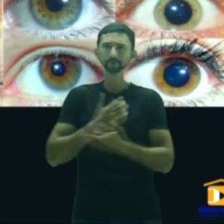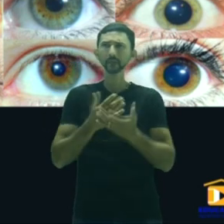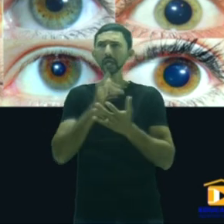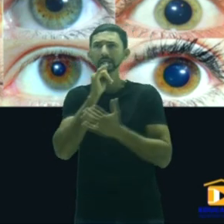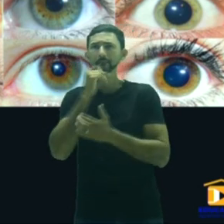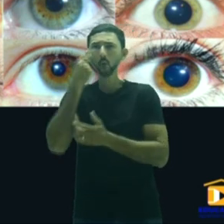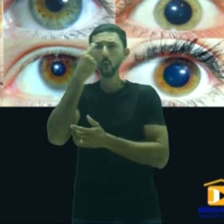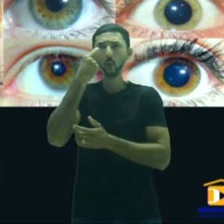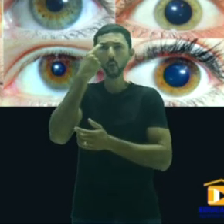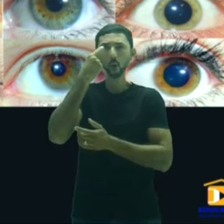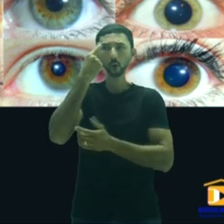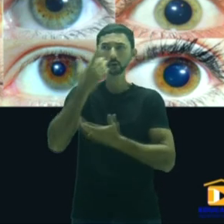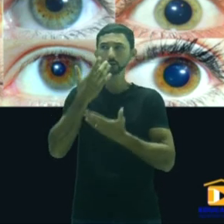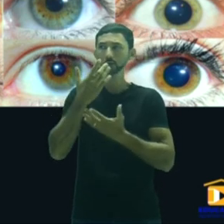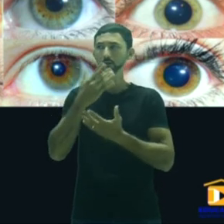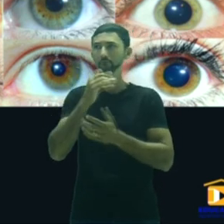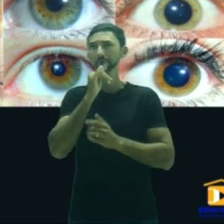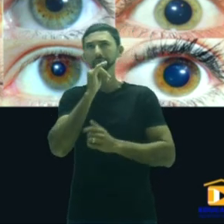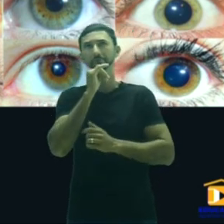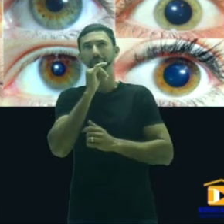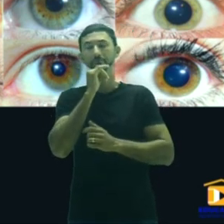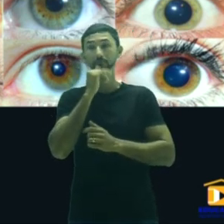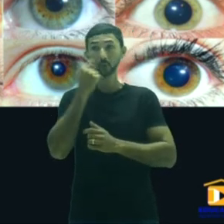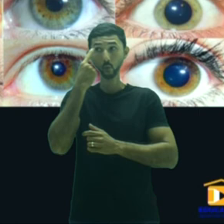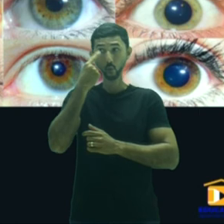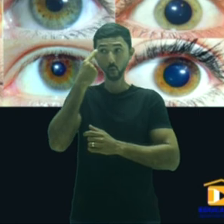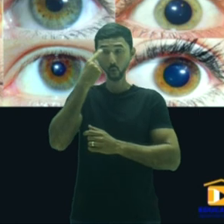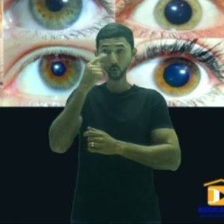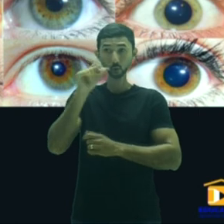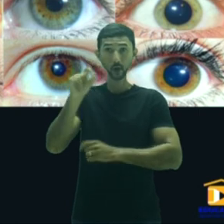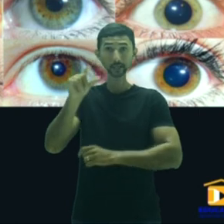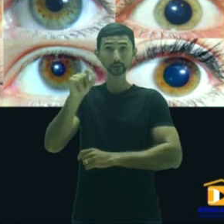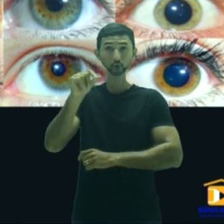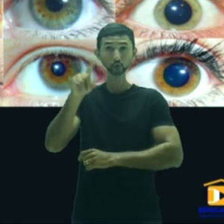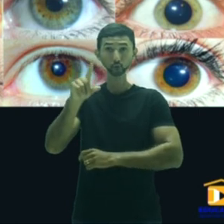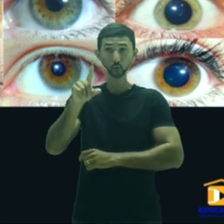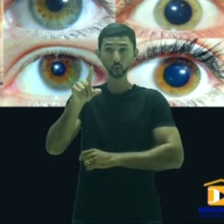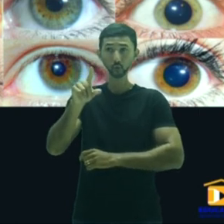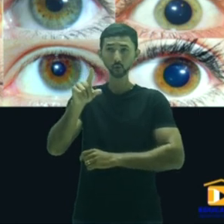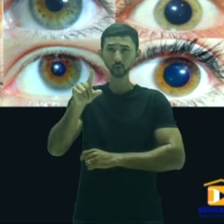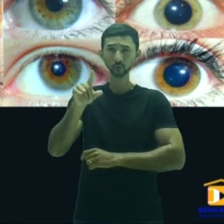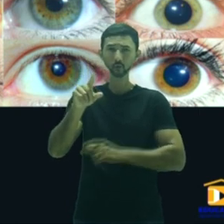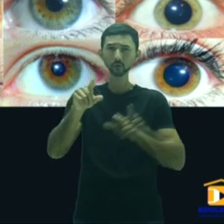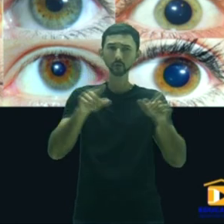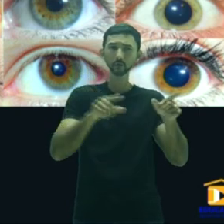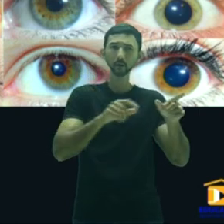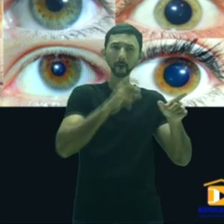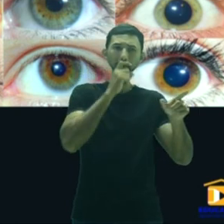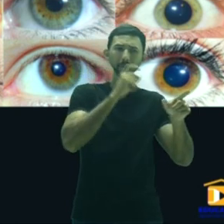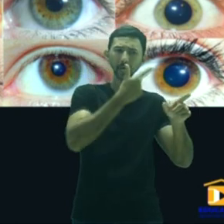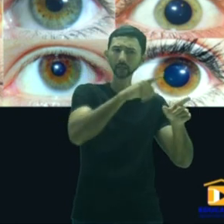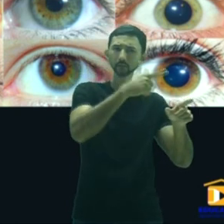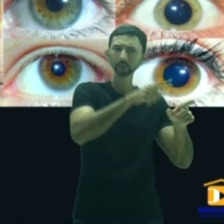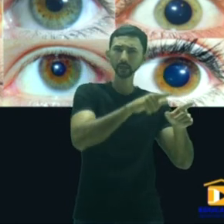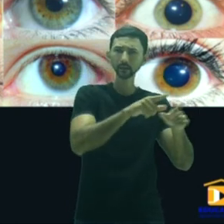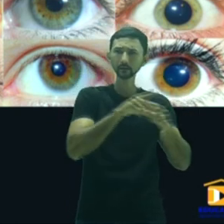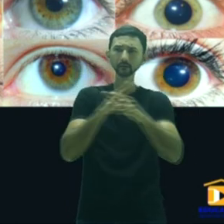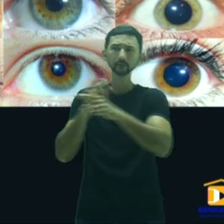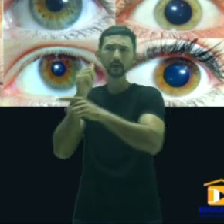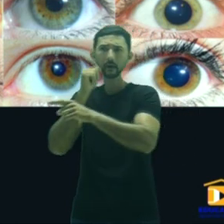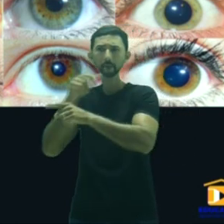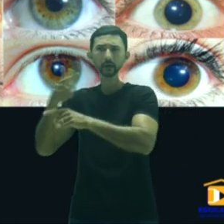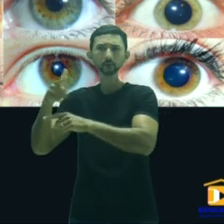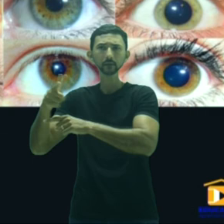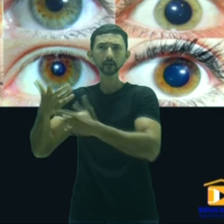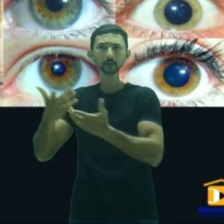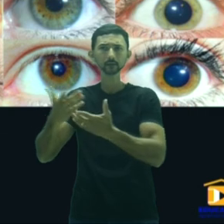poxa, Duarte, mas eu tenho olho azul. Mas meu pai não tem, nem minha mãe tem. Ah? Mas, pessoal, a gente